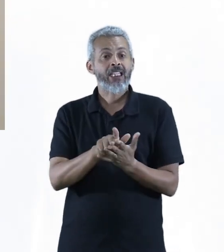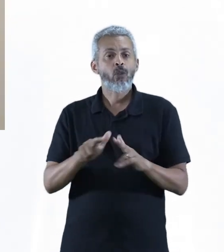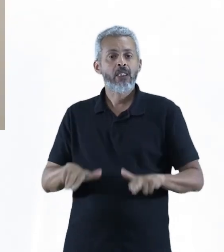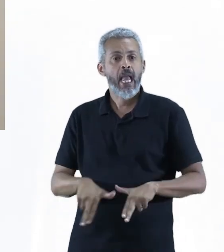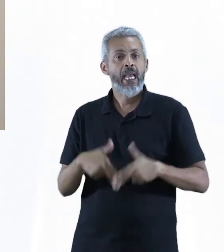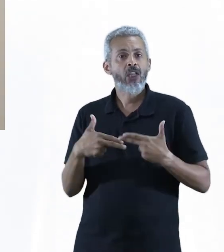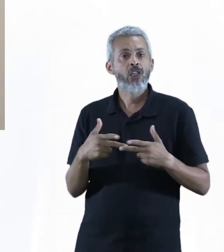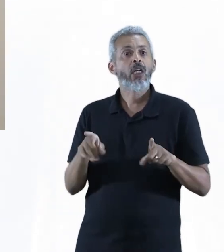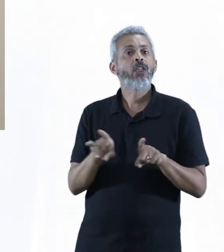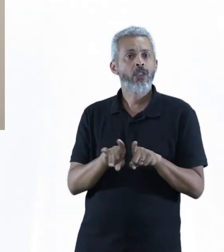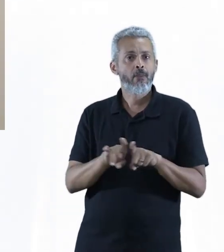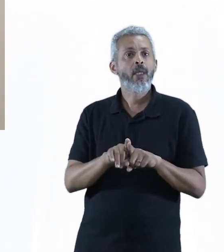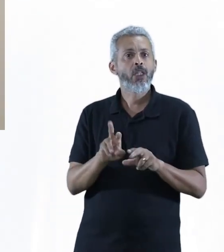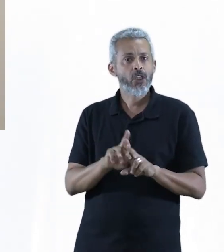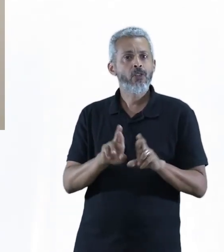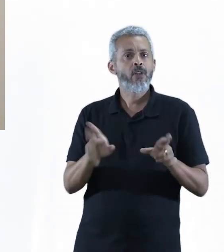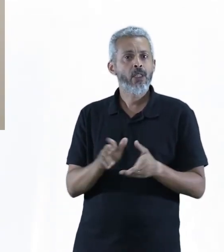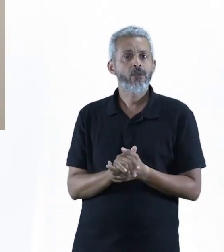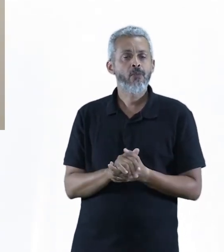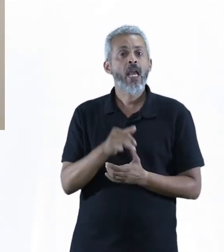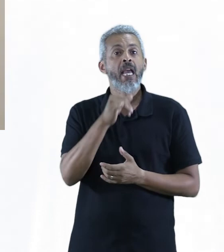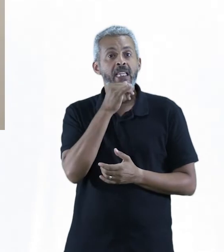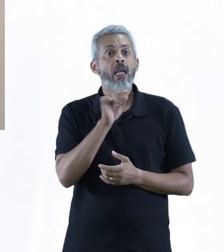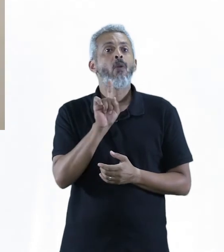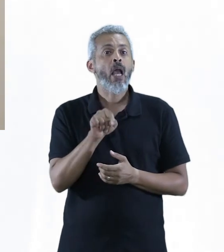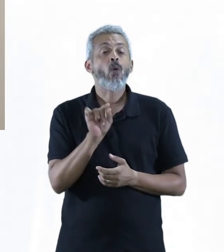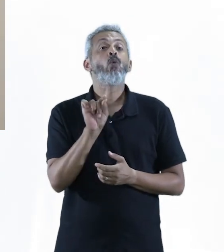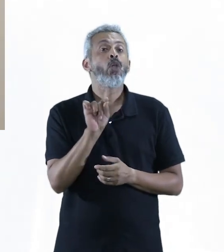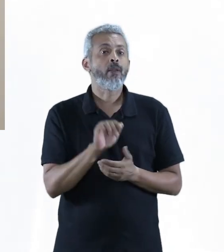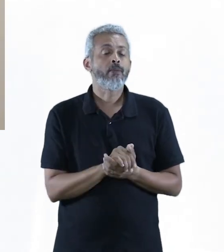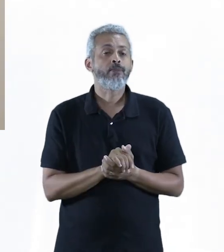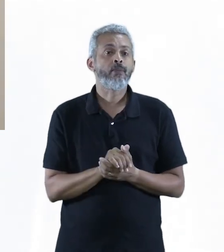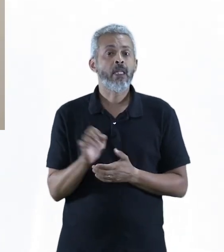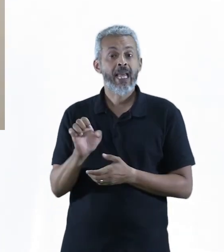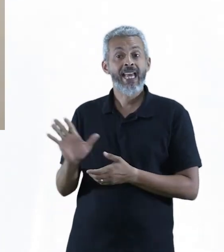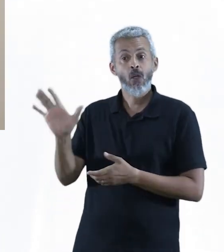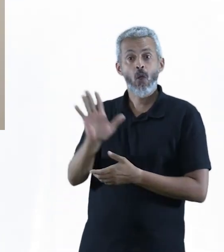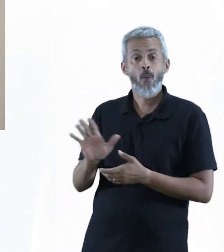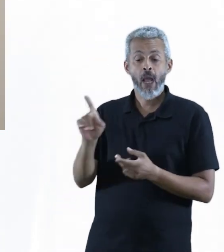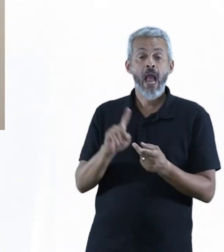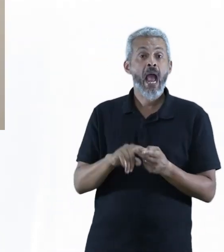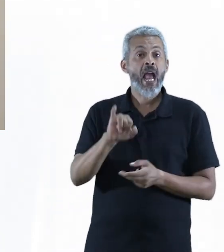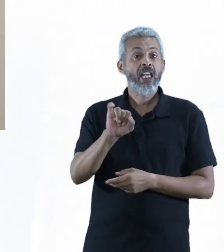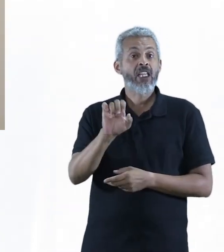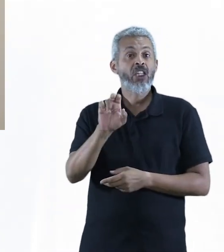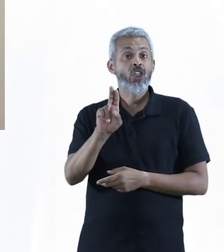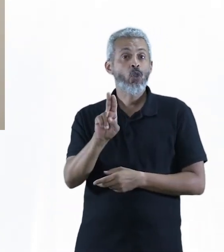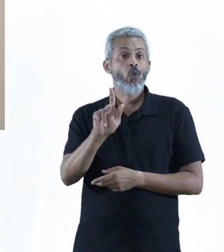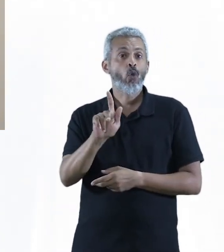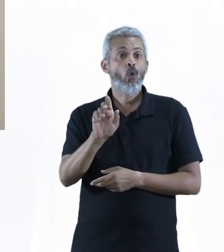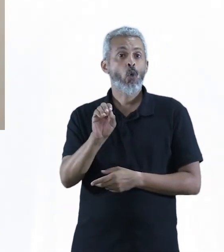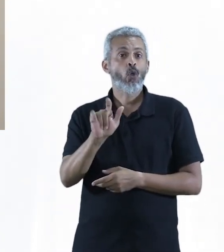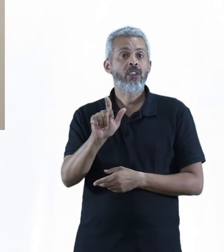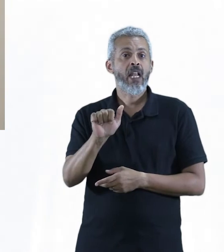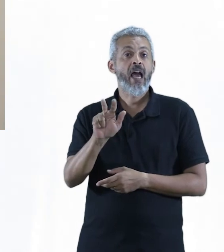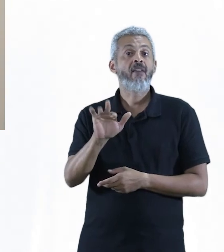fortes. Um exemplo é imprescindível aí na Europa. A Iugoslávia, país que muitos, de